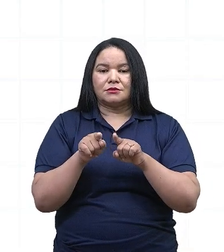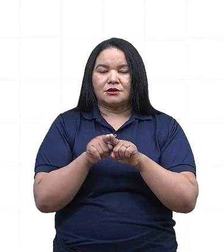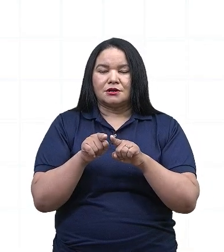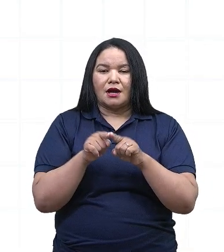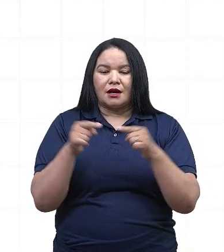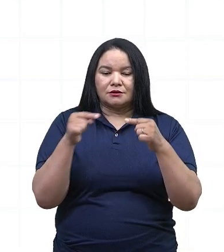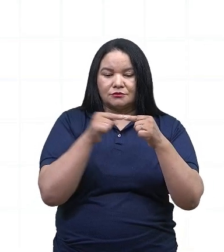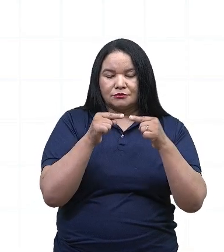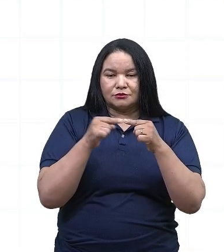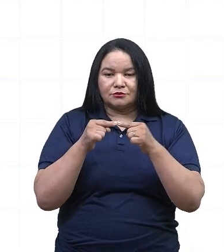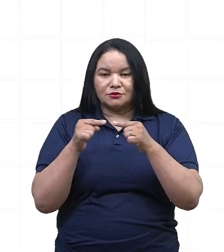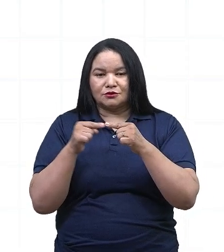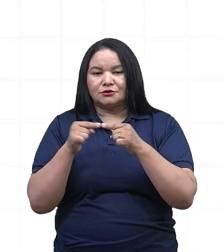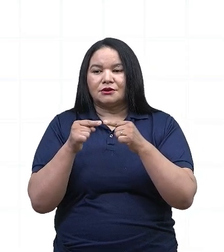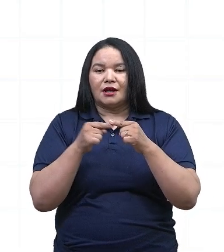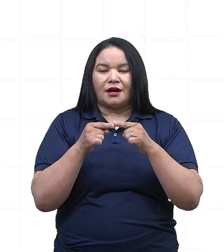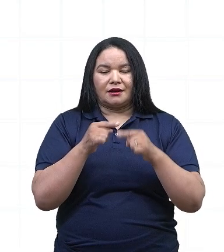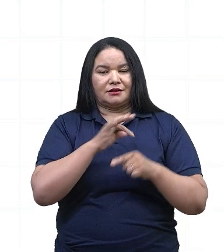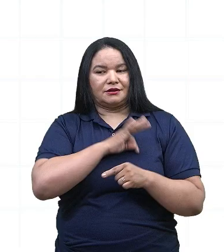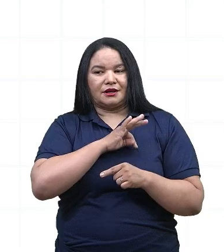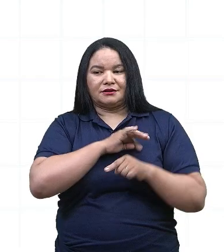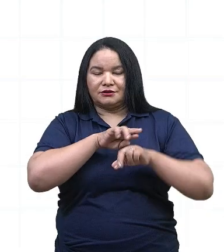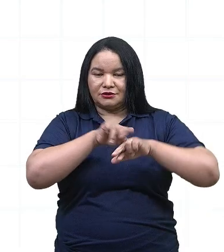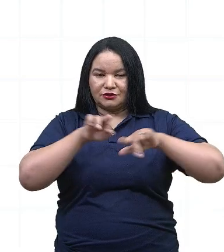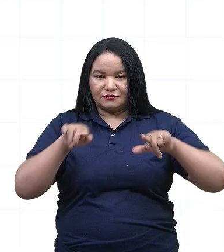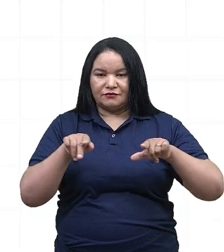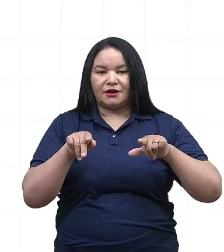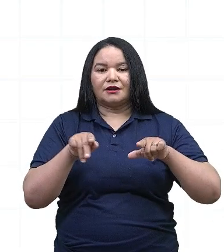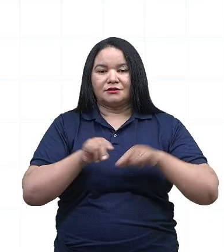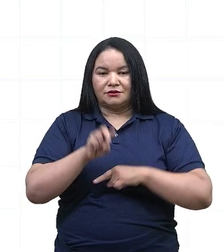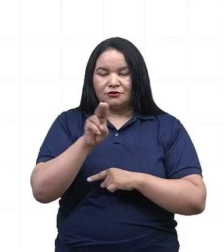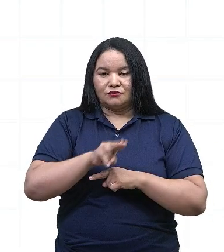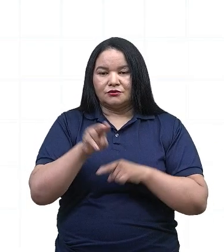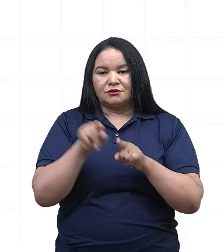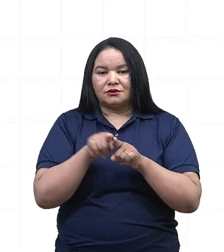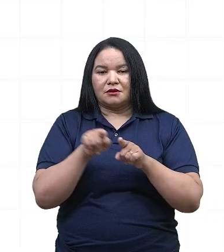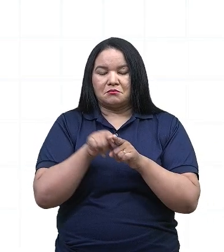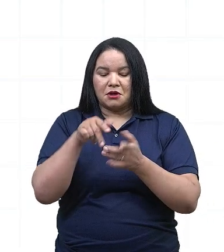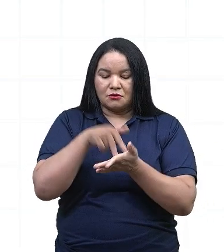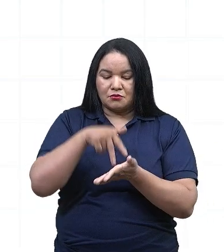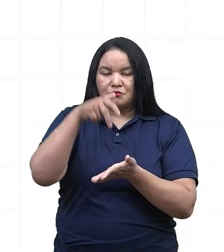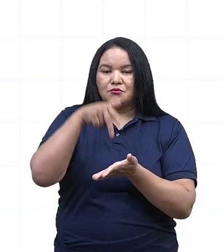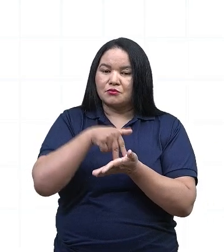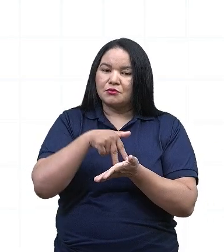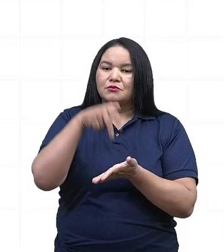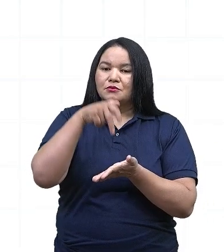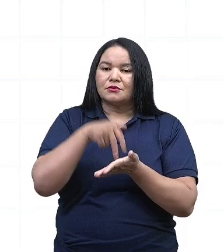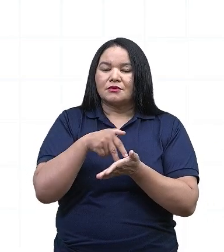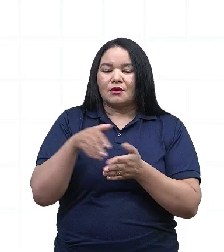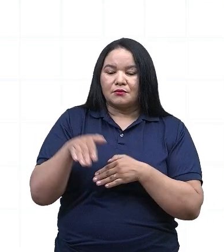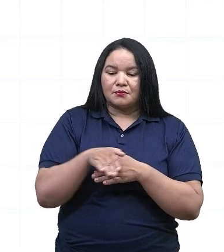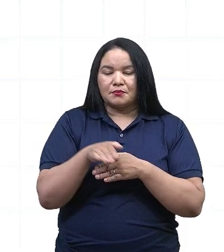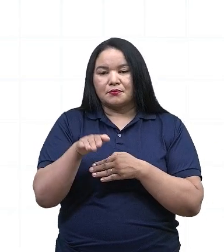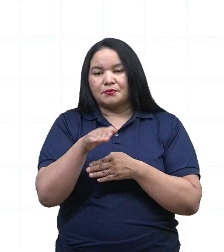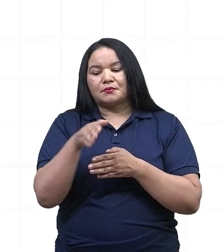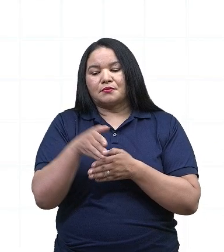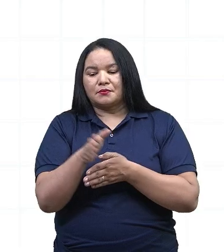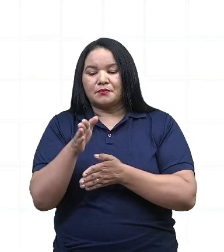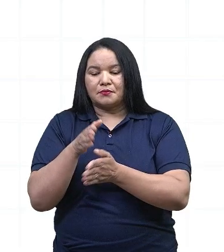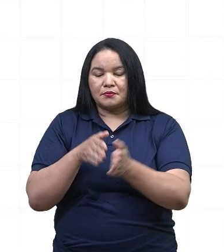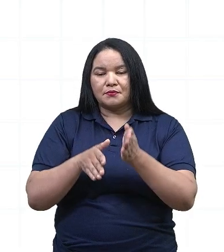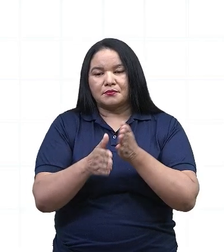a agilidade e elementos como pequenos saltos para transitar de forma fluida e criativa